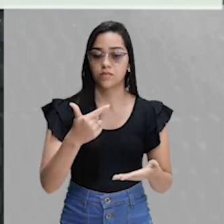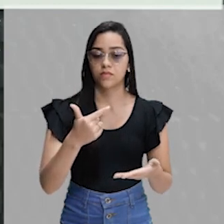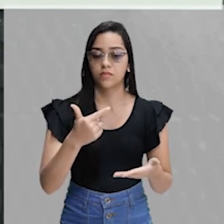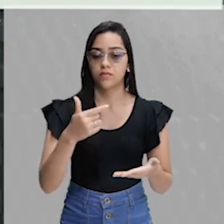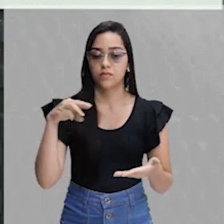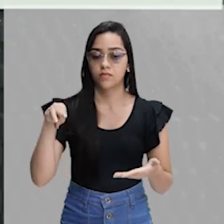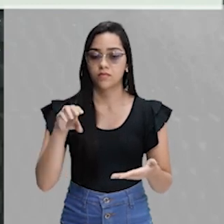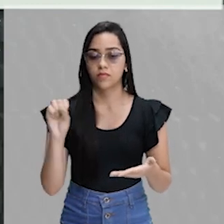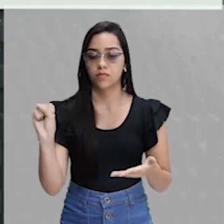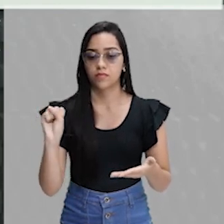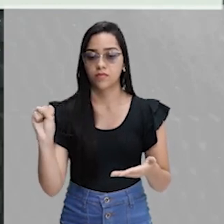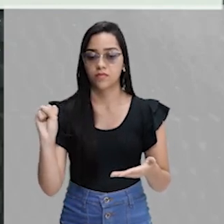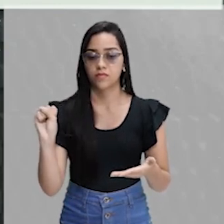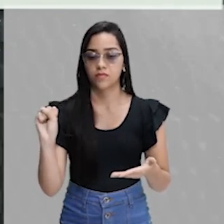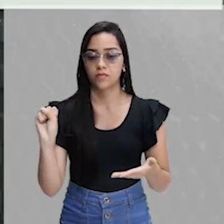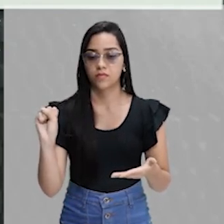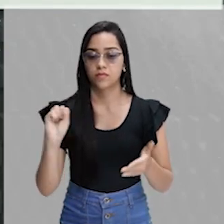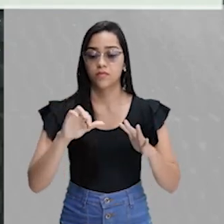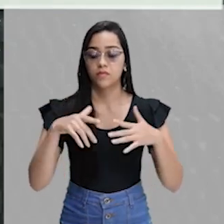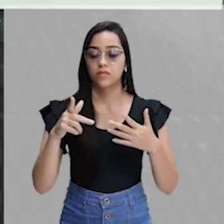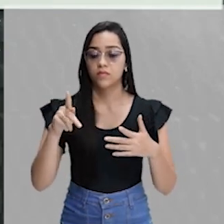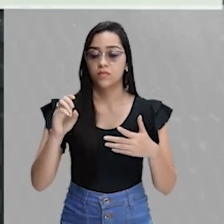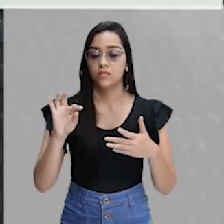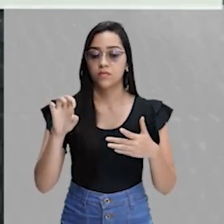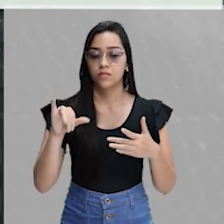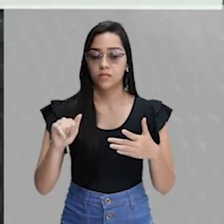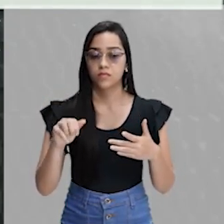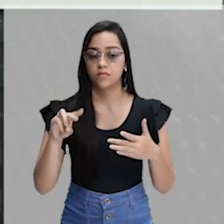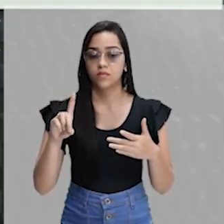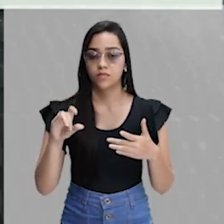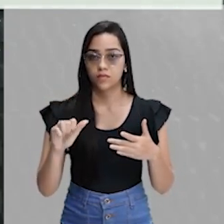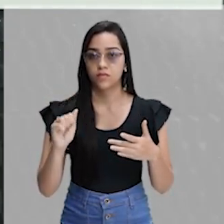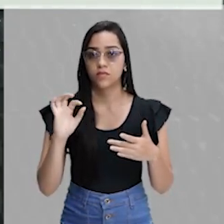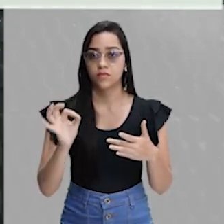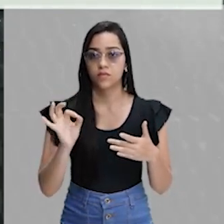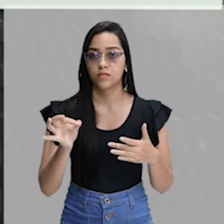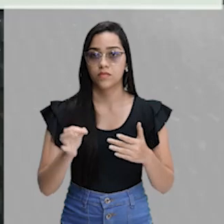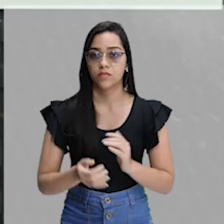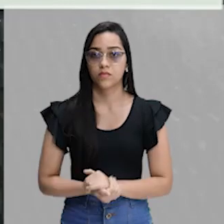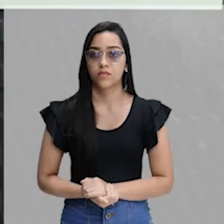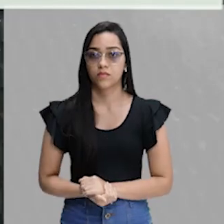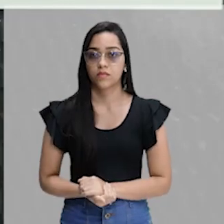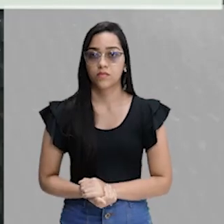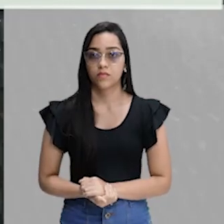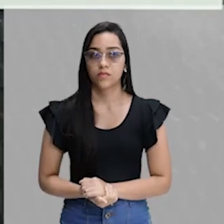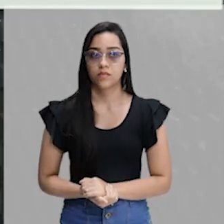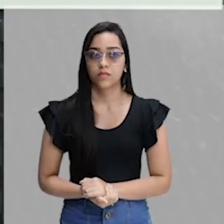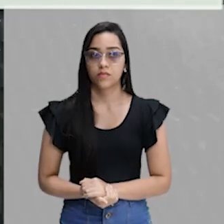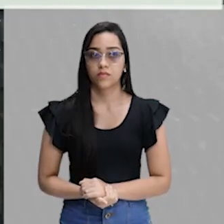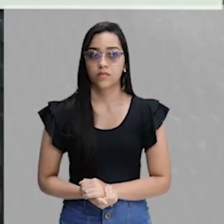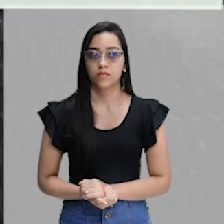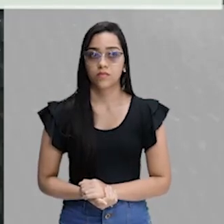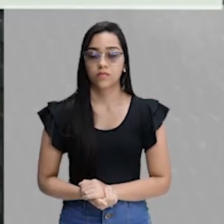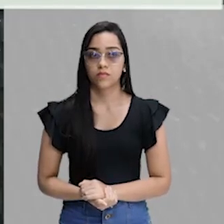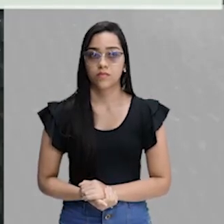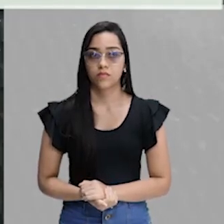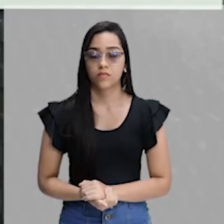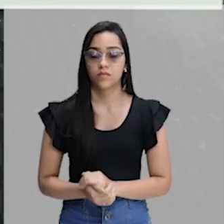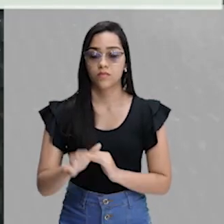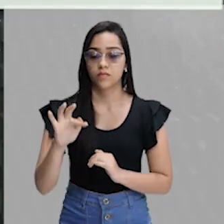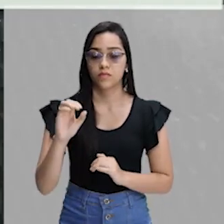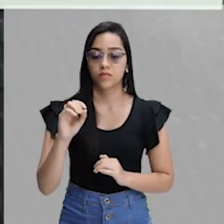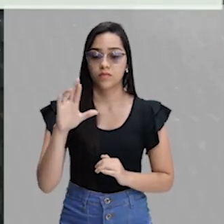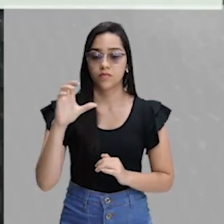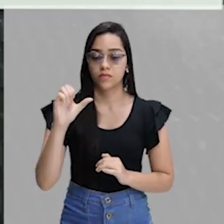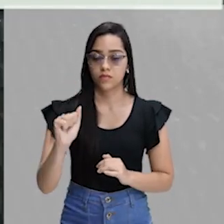2 metros por segundo, então determine a potência média. Certo? Então, potência é